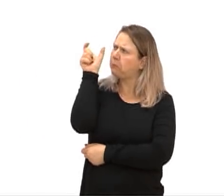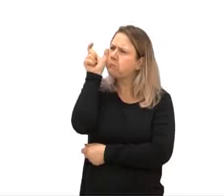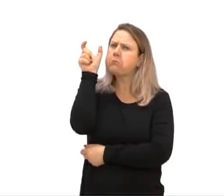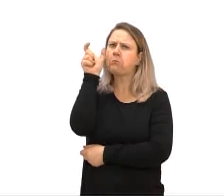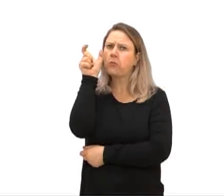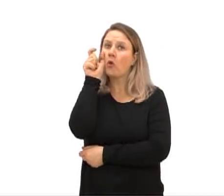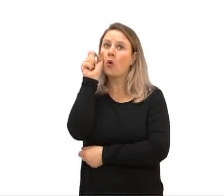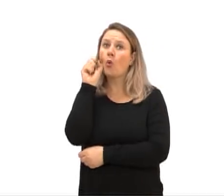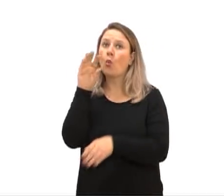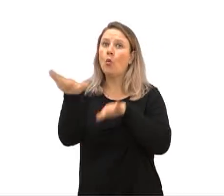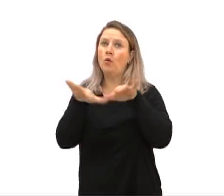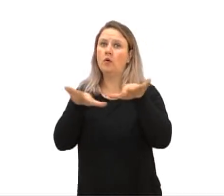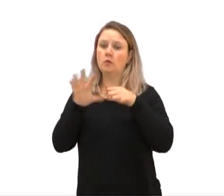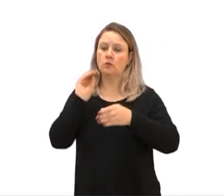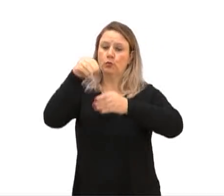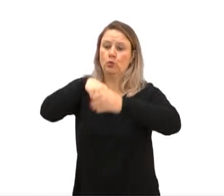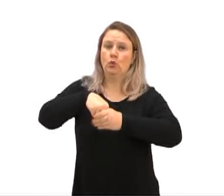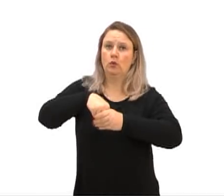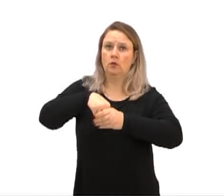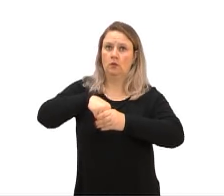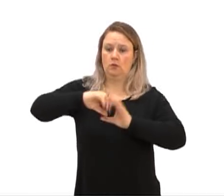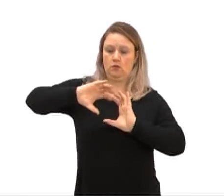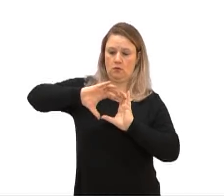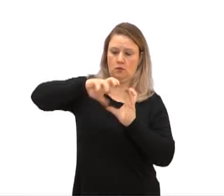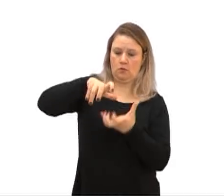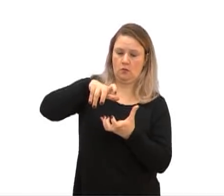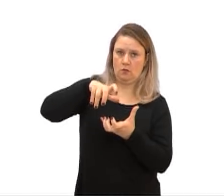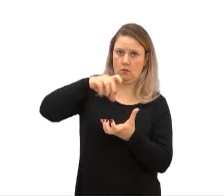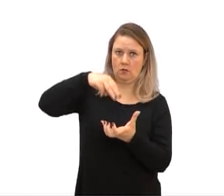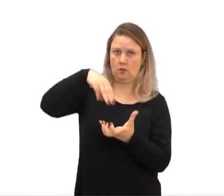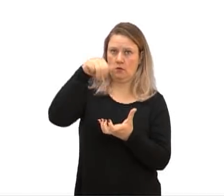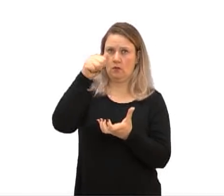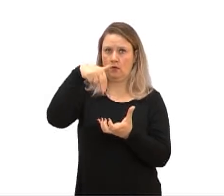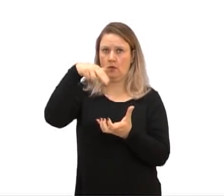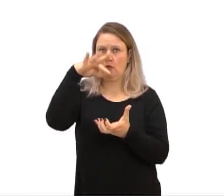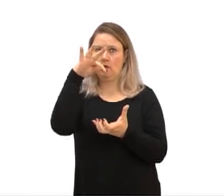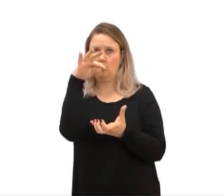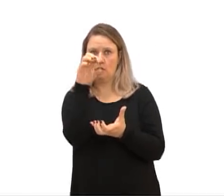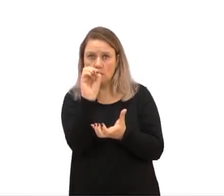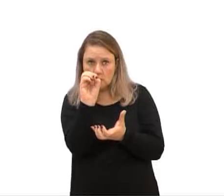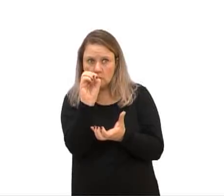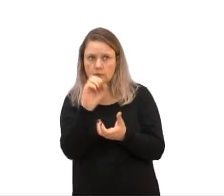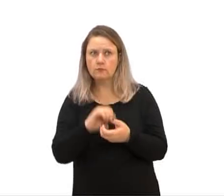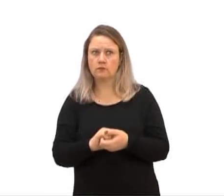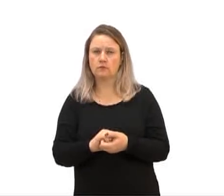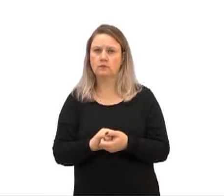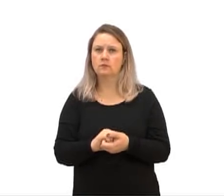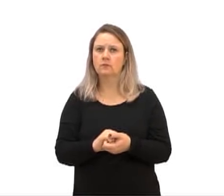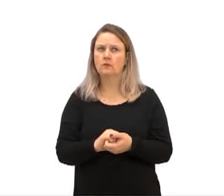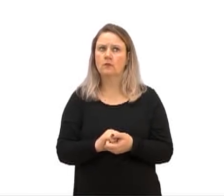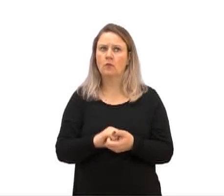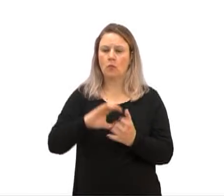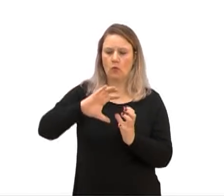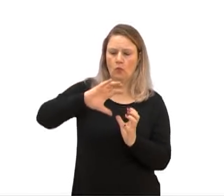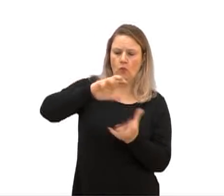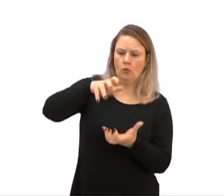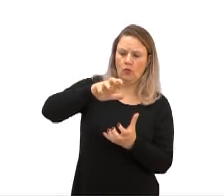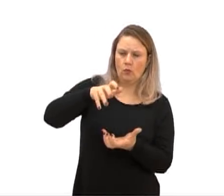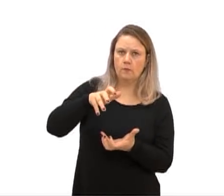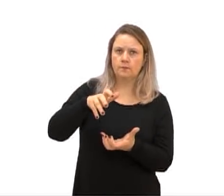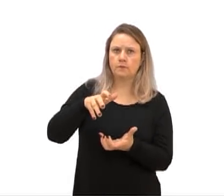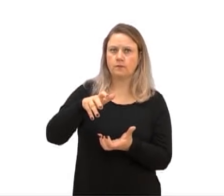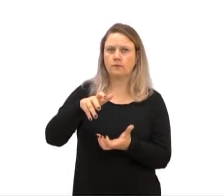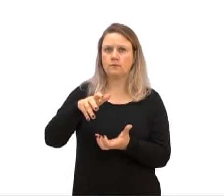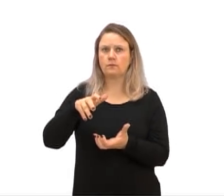que acontece dentro da Terra, né, no manto mais precisamente, que faz com que a crosta terrestre